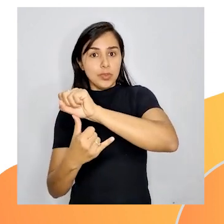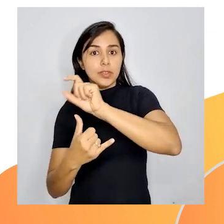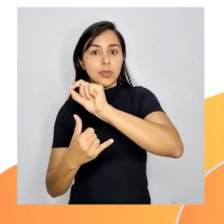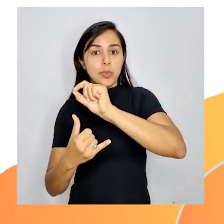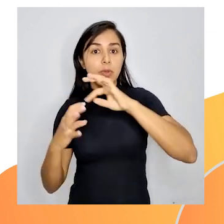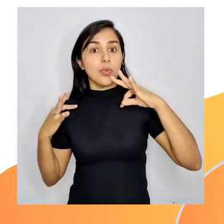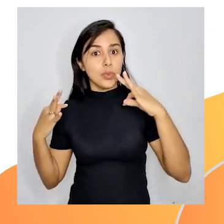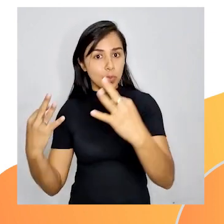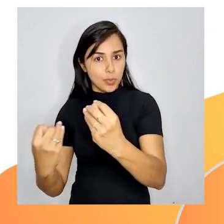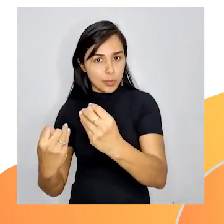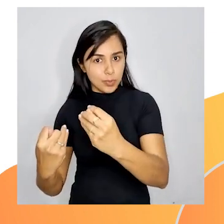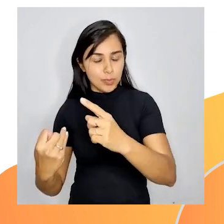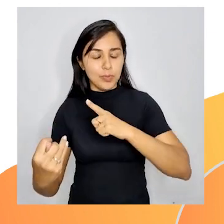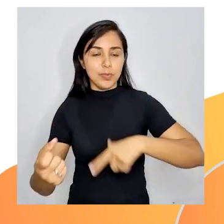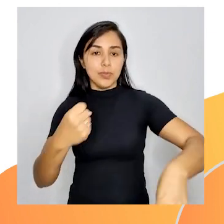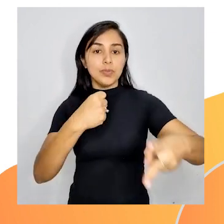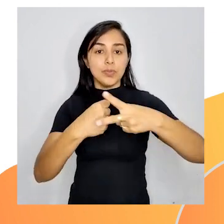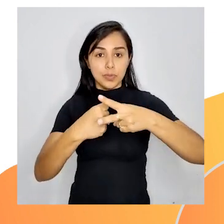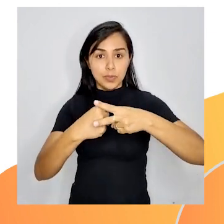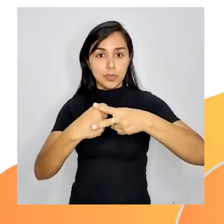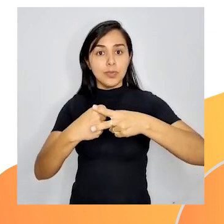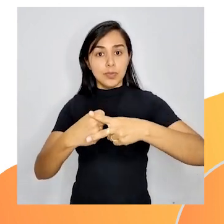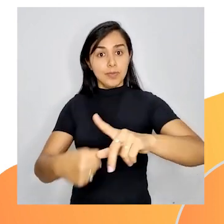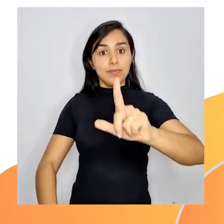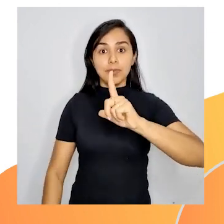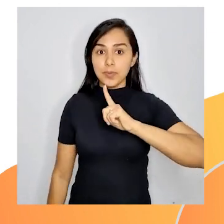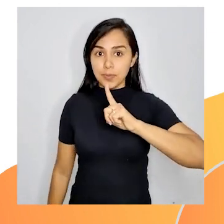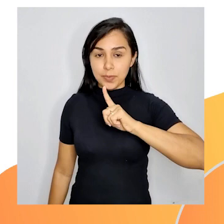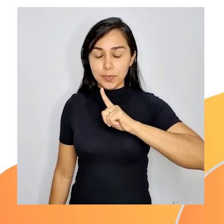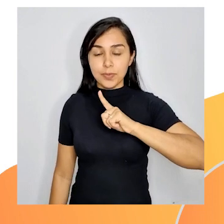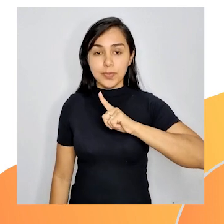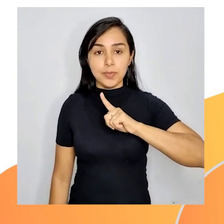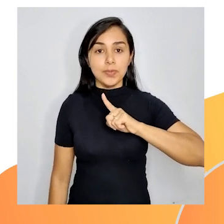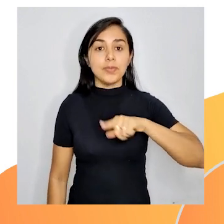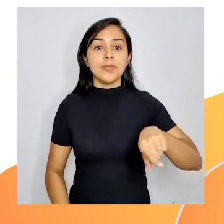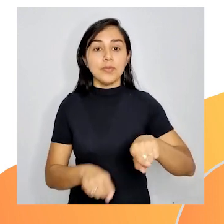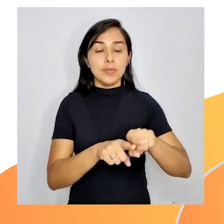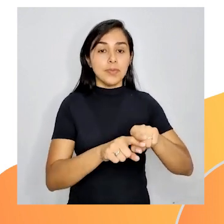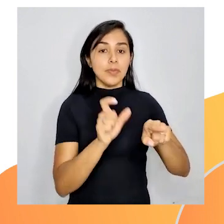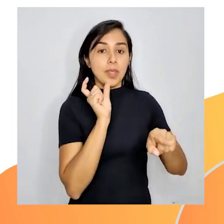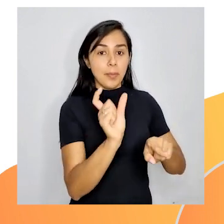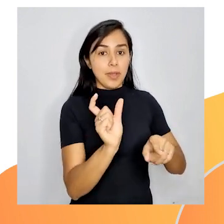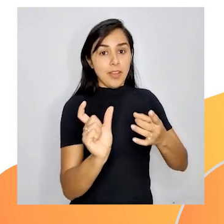um verbo, né? O verbo temos, e temos a palavra medo, que é um